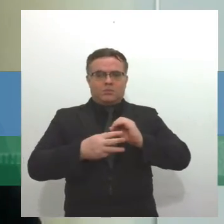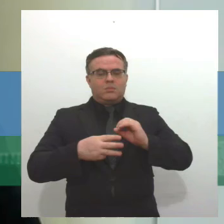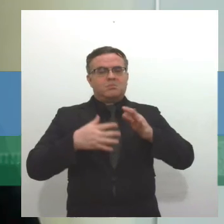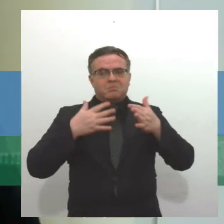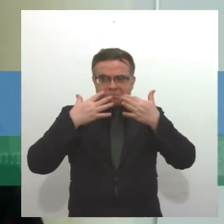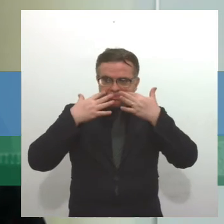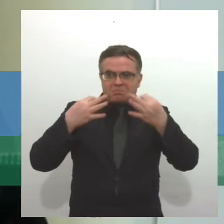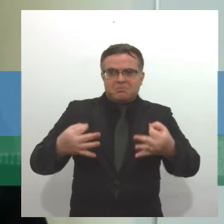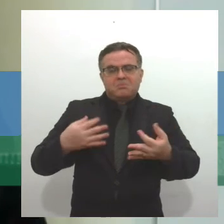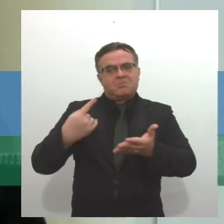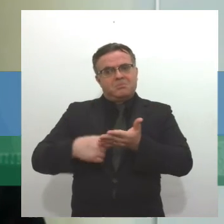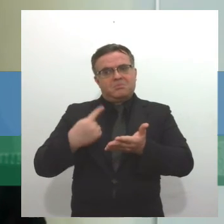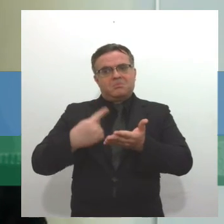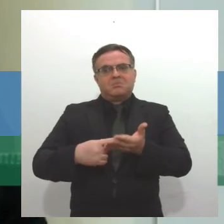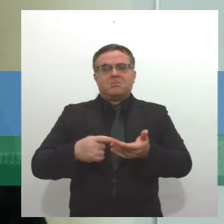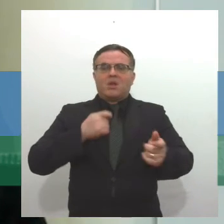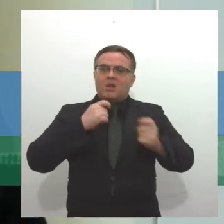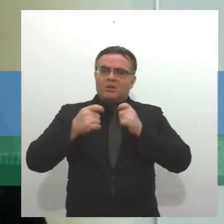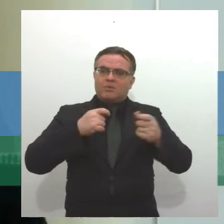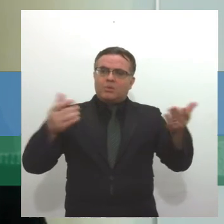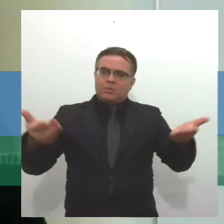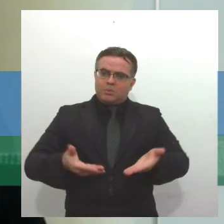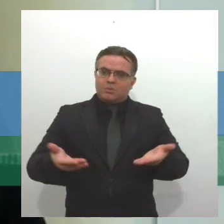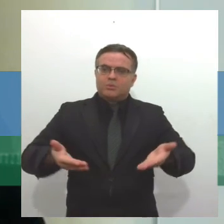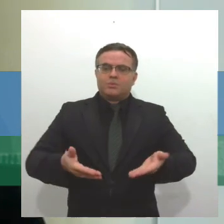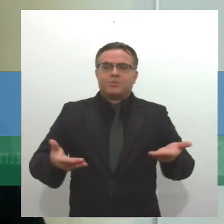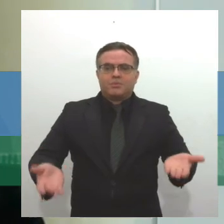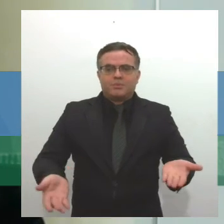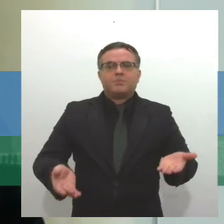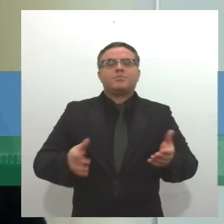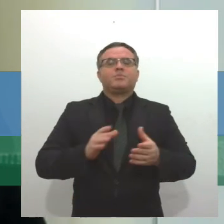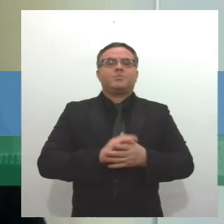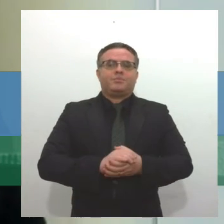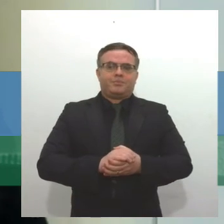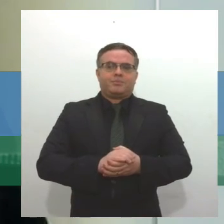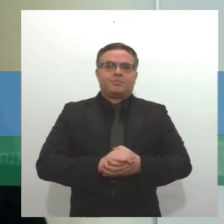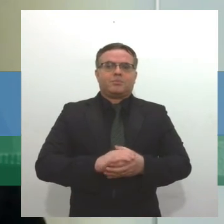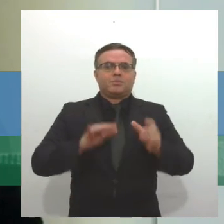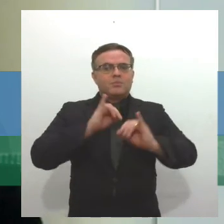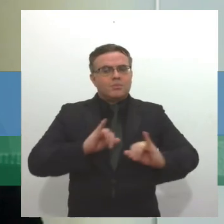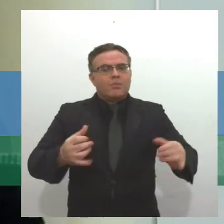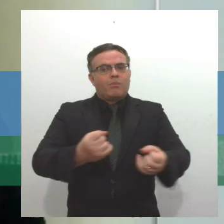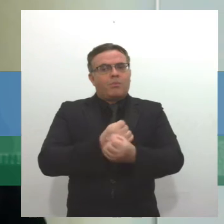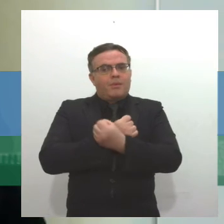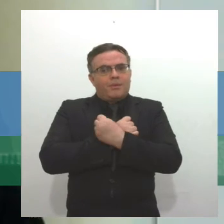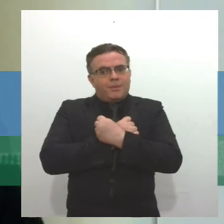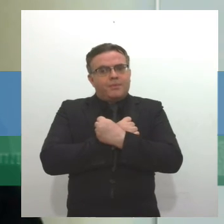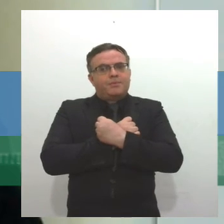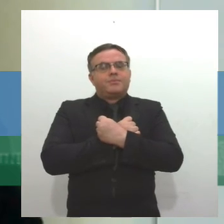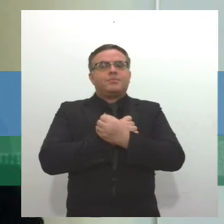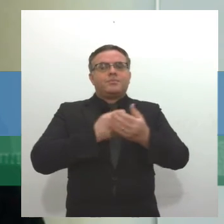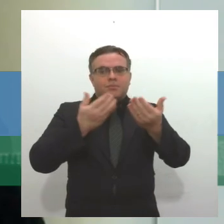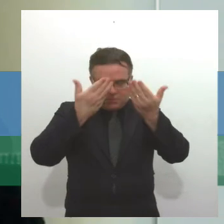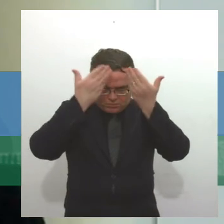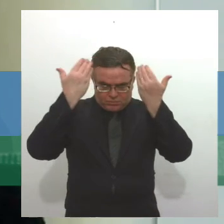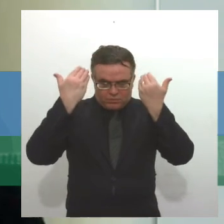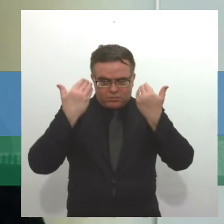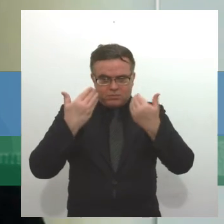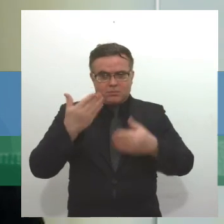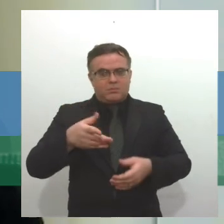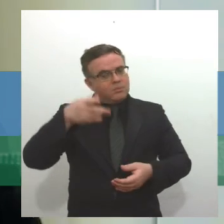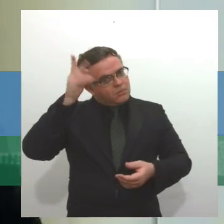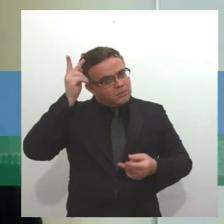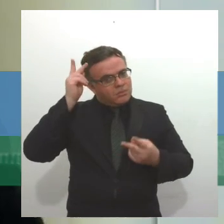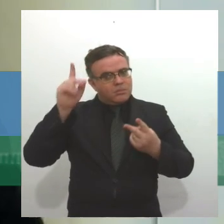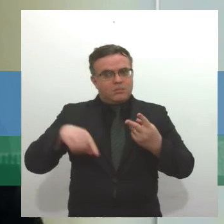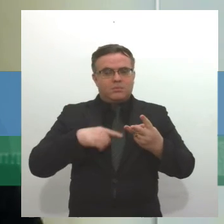né, participar desse programa com vocês. Quero deixar o meu abraço ao Dr. Samuel, a Kitty Lima e